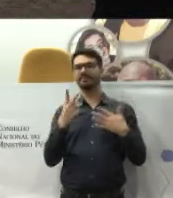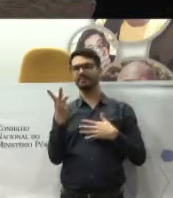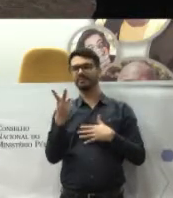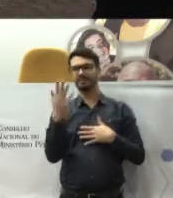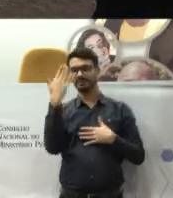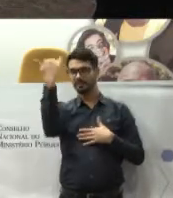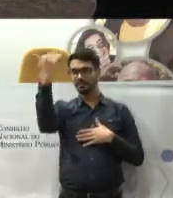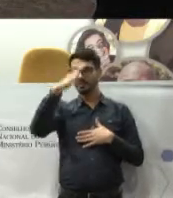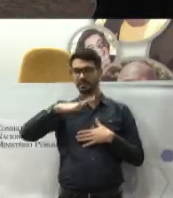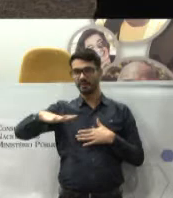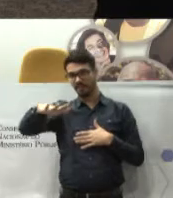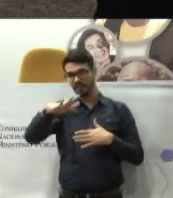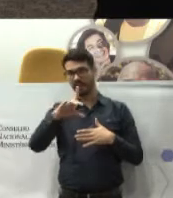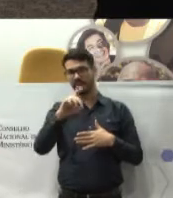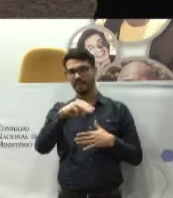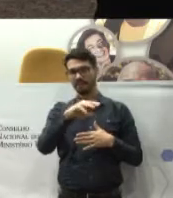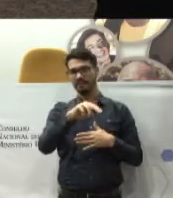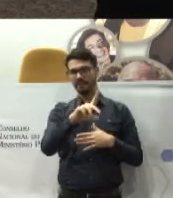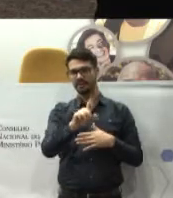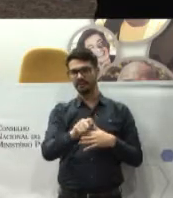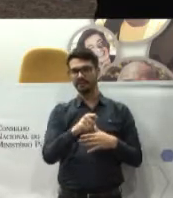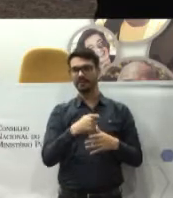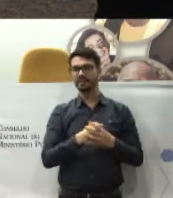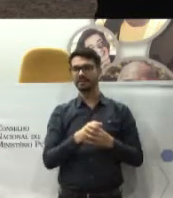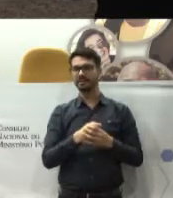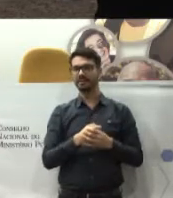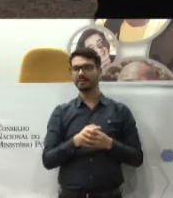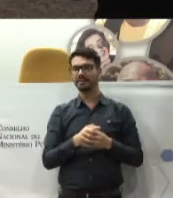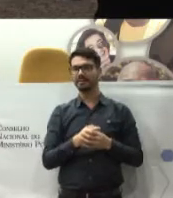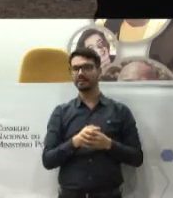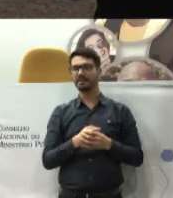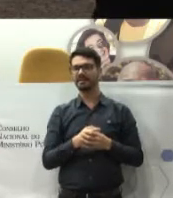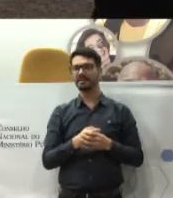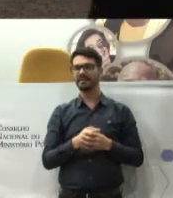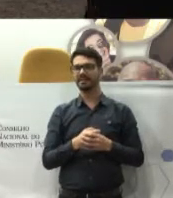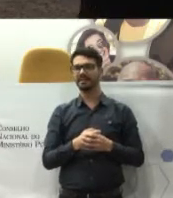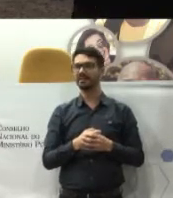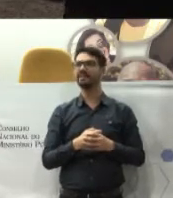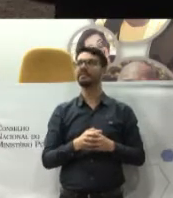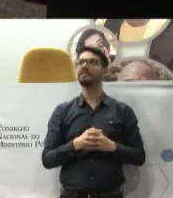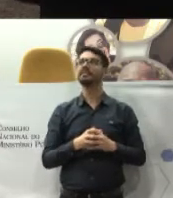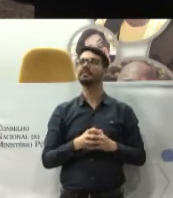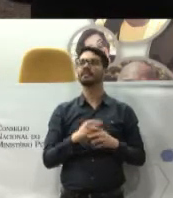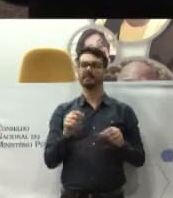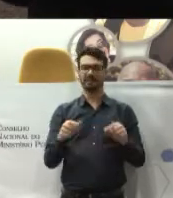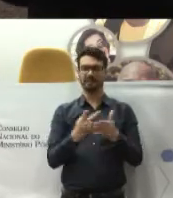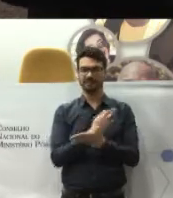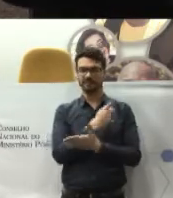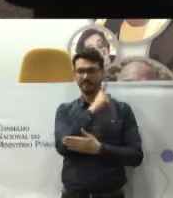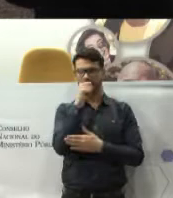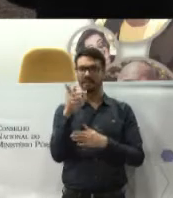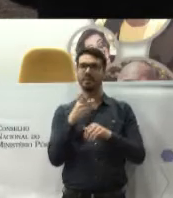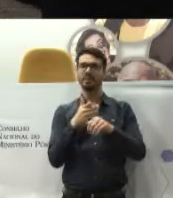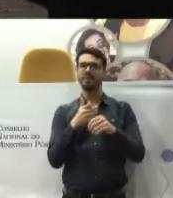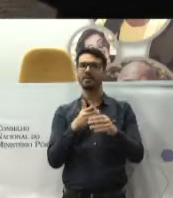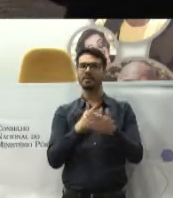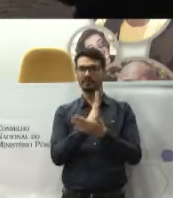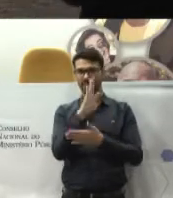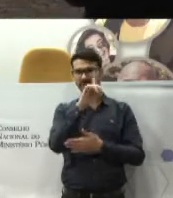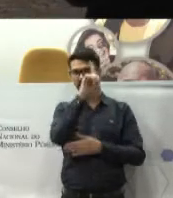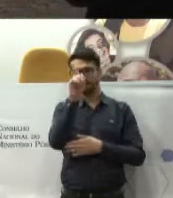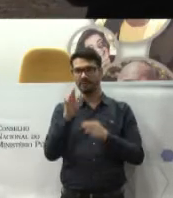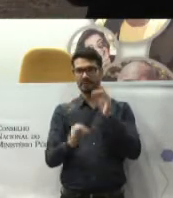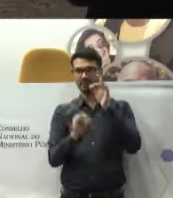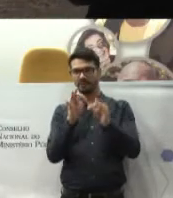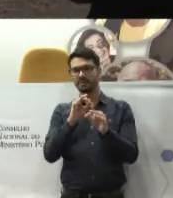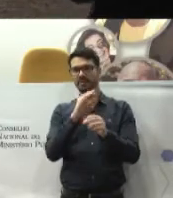porque eu não mereço esse tipo de prova oral. Mas o que, que aconteceu? Eu entrei na justiça, na magistratura,